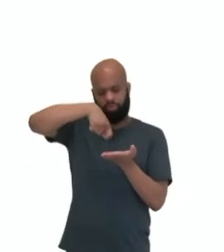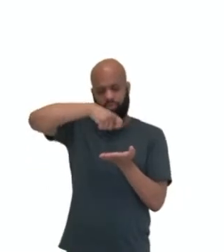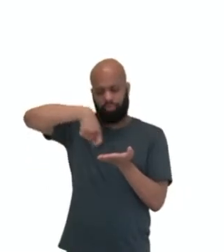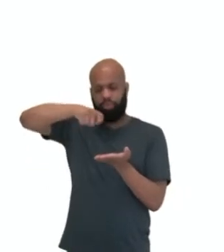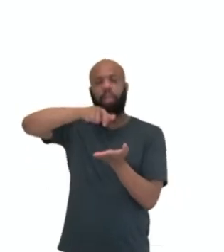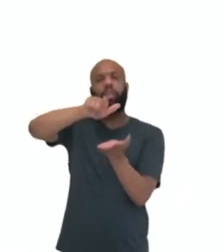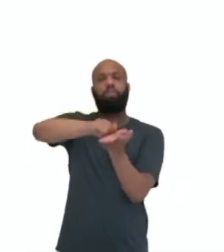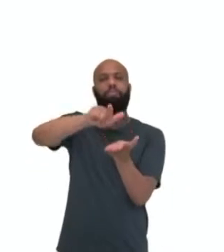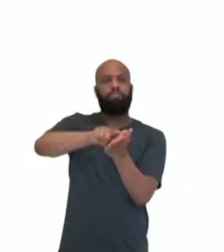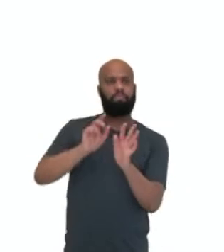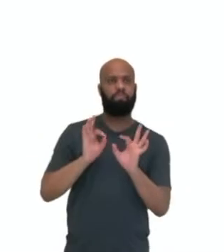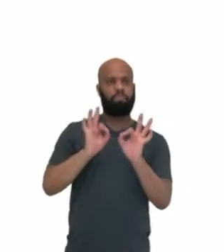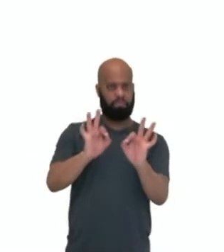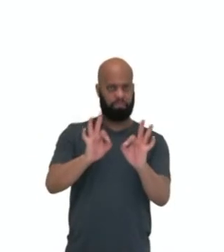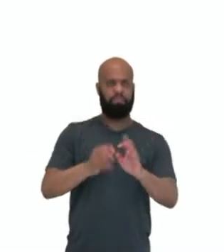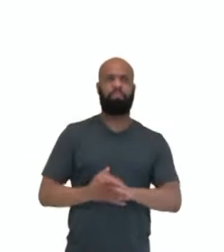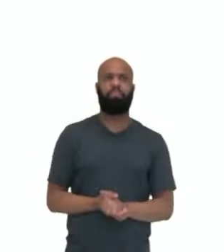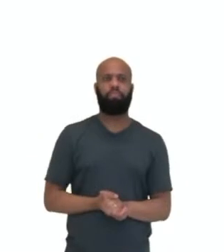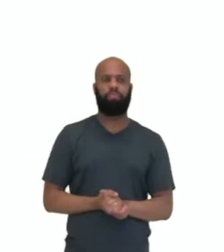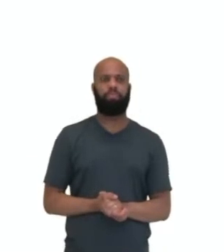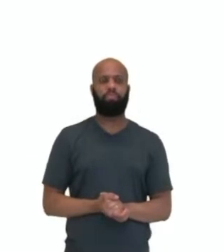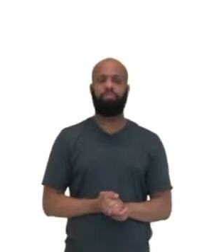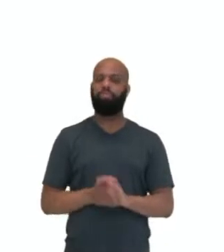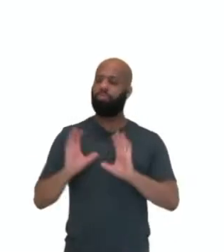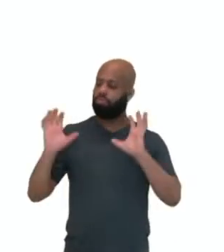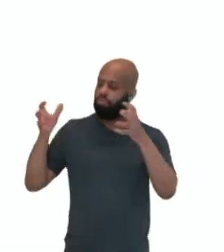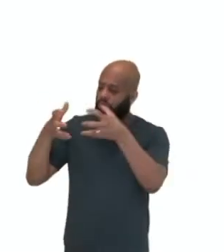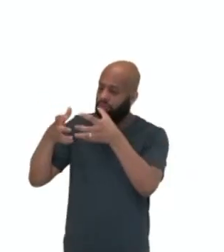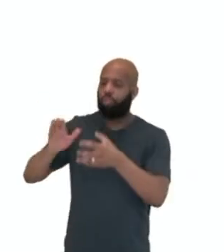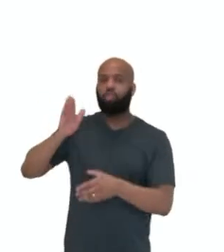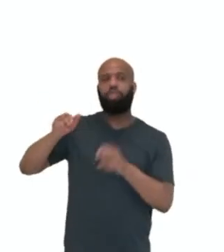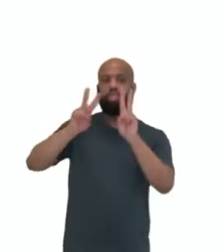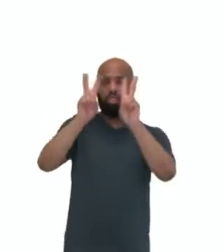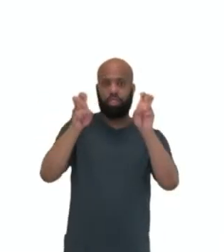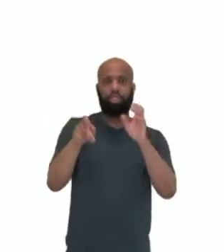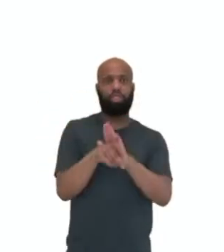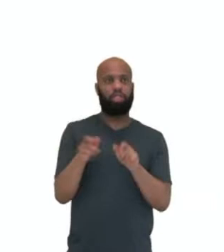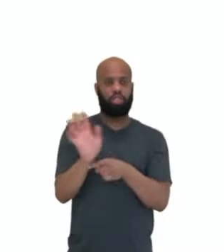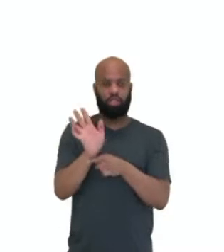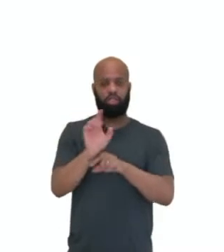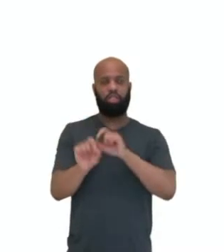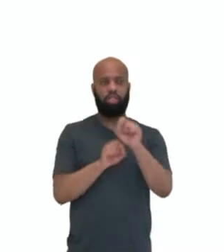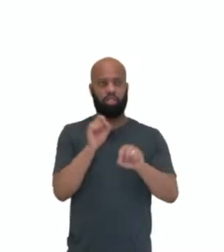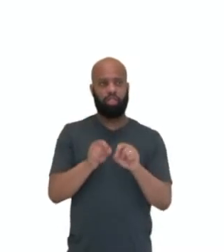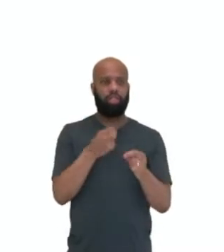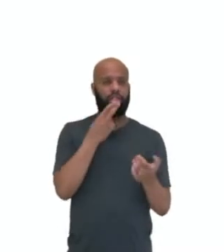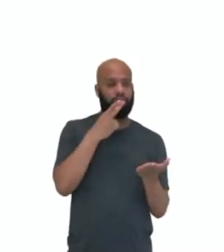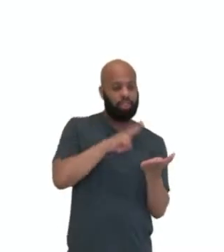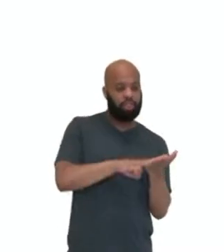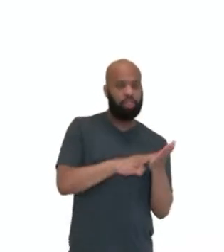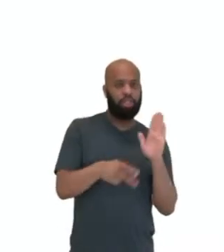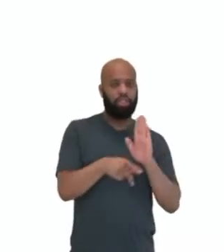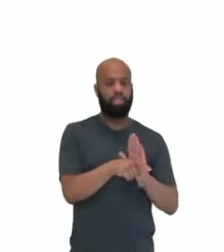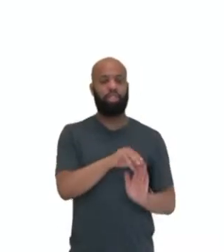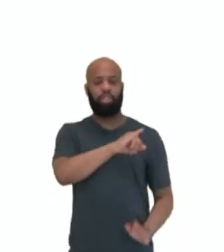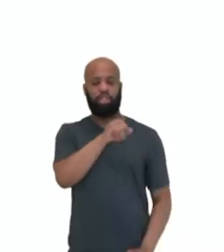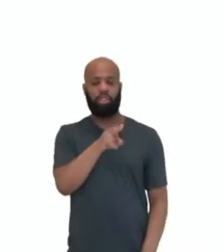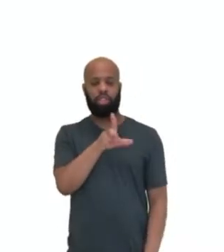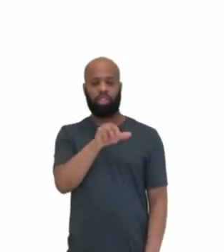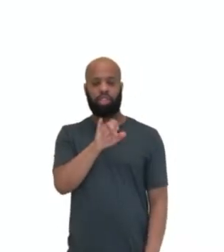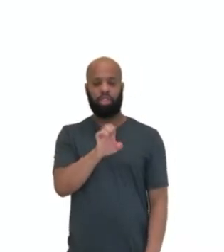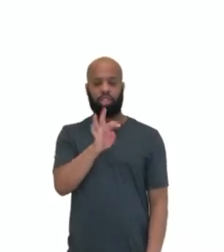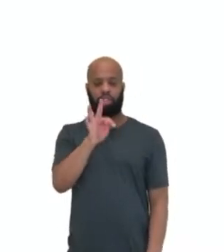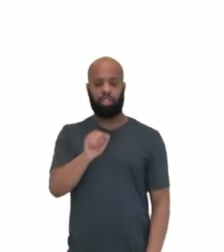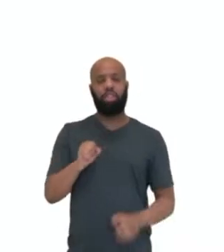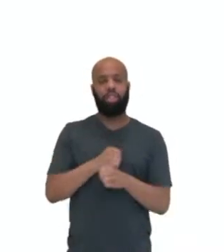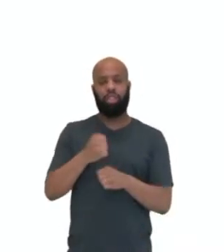papel timbrado do clube. O clube já foi tema de filme, Cartas para Julieta, de 2010, e